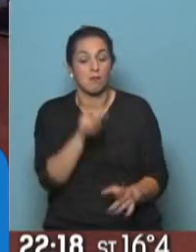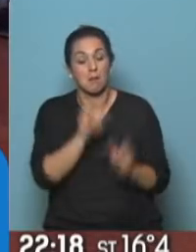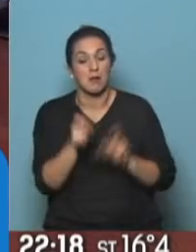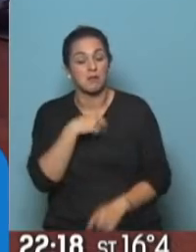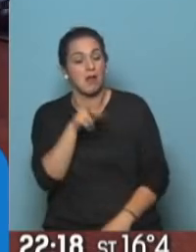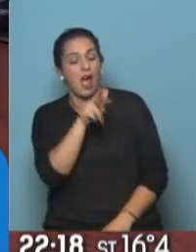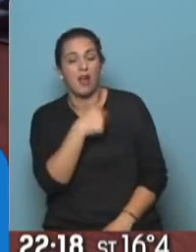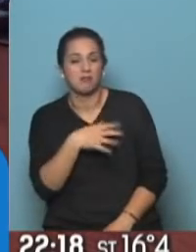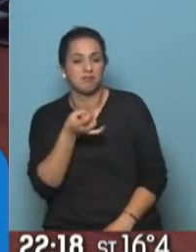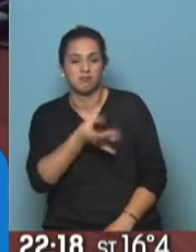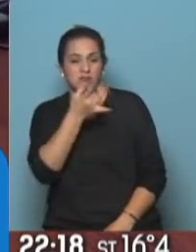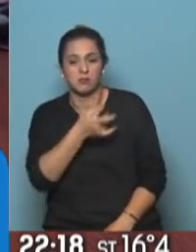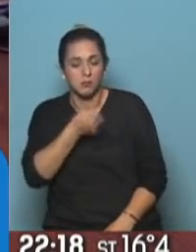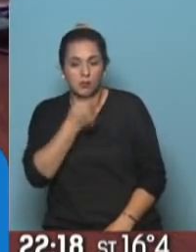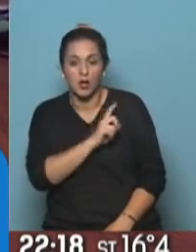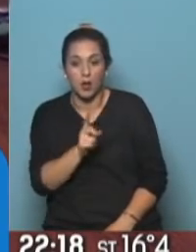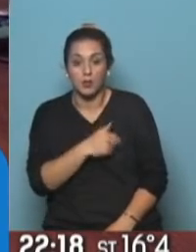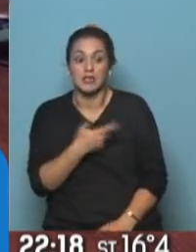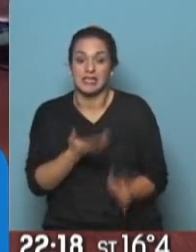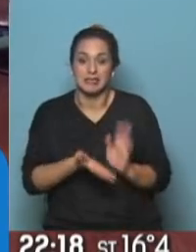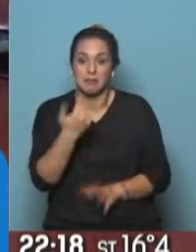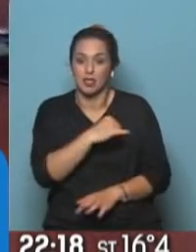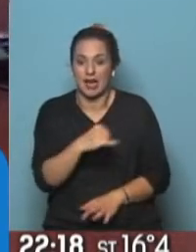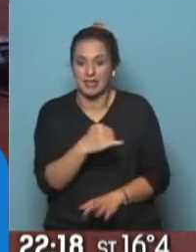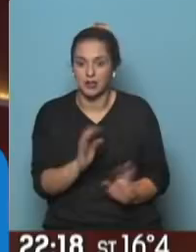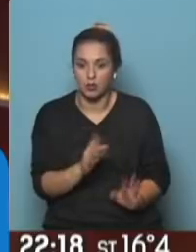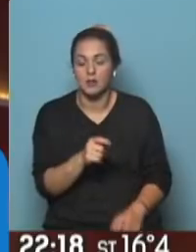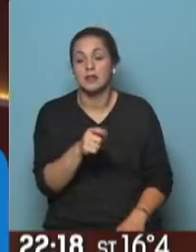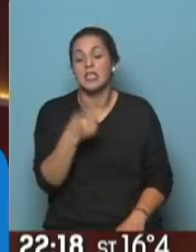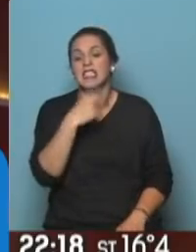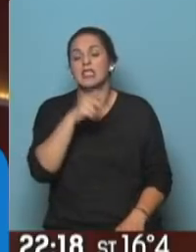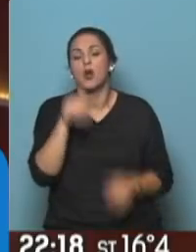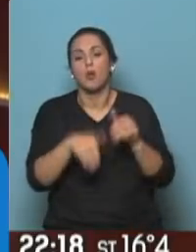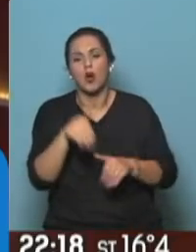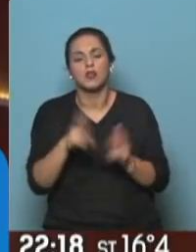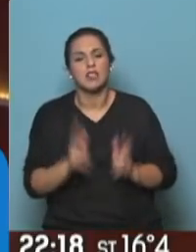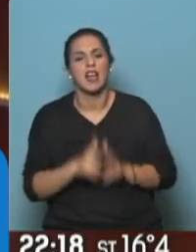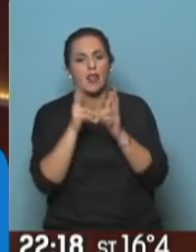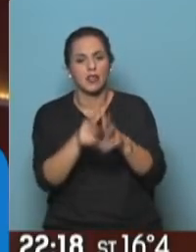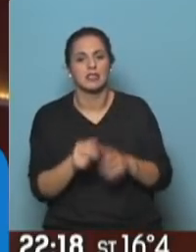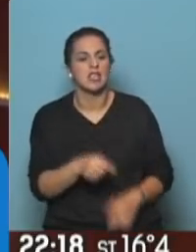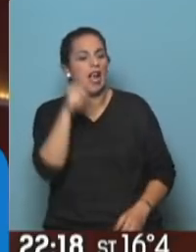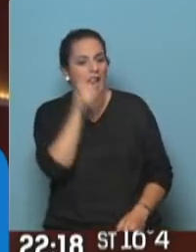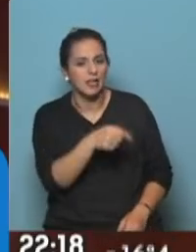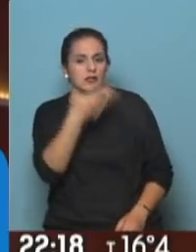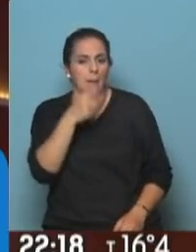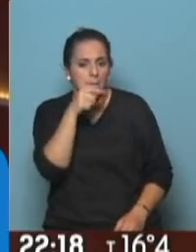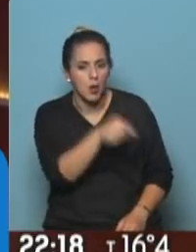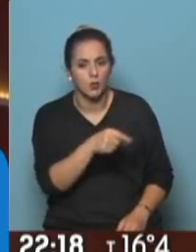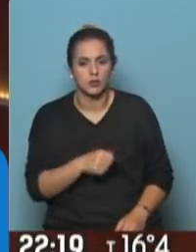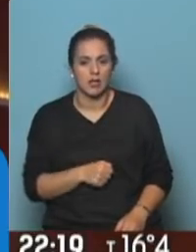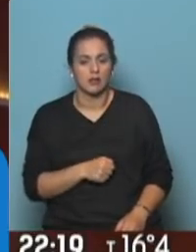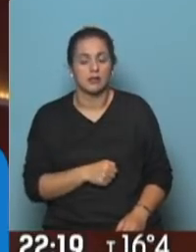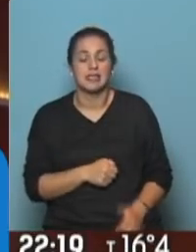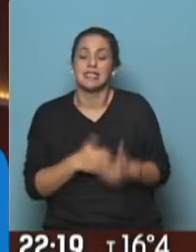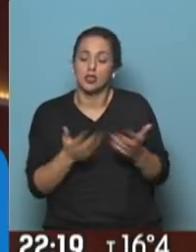o rechazo aumentou um pouquinho mais. E os que lo votam dizem, es este que yo quiero. Y ojalá, y bueno, por